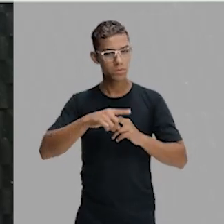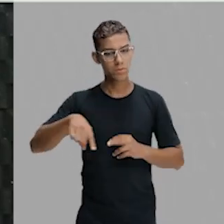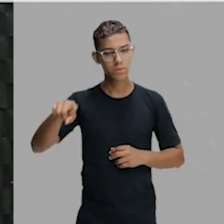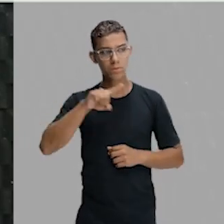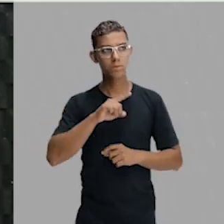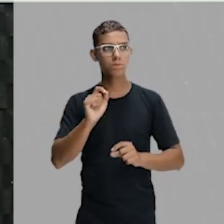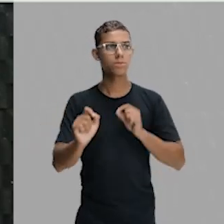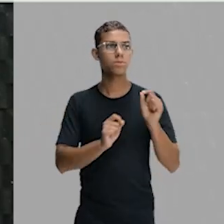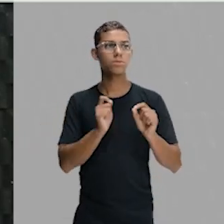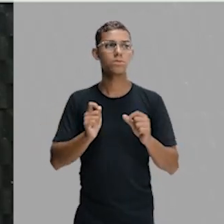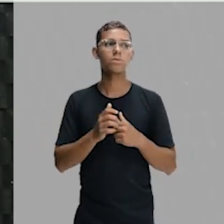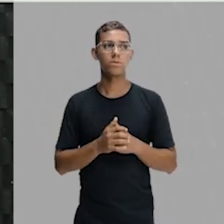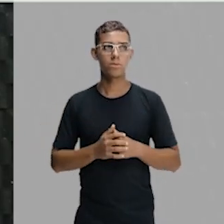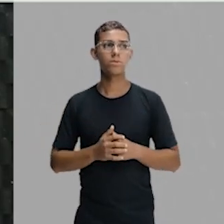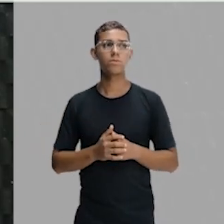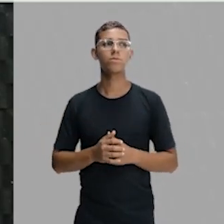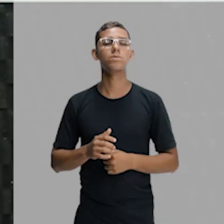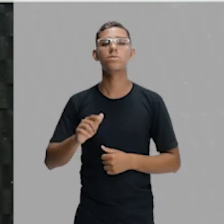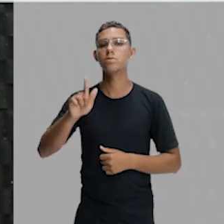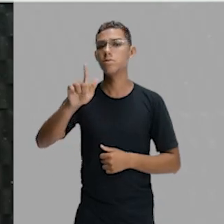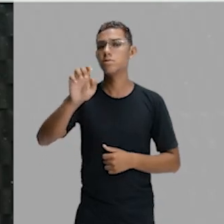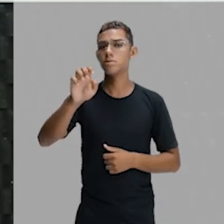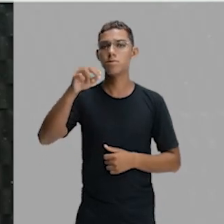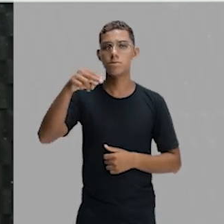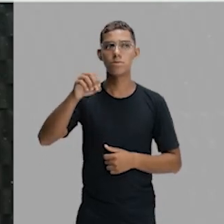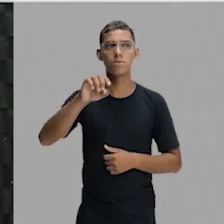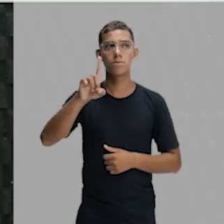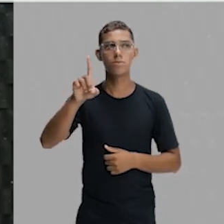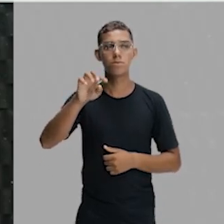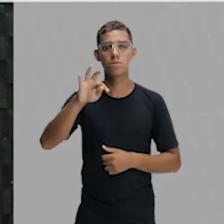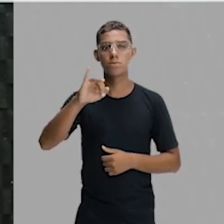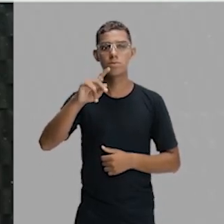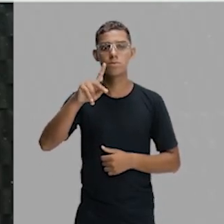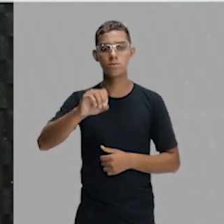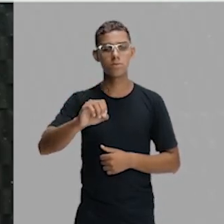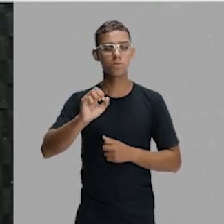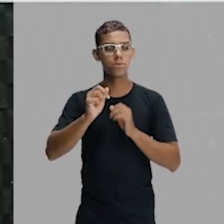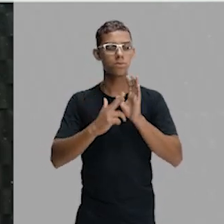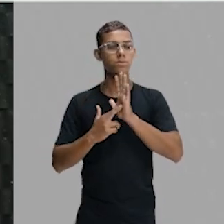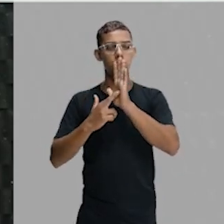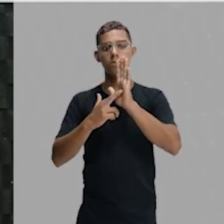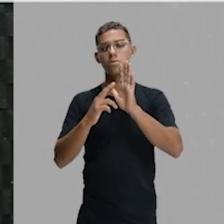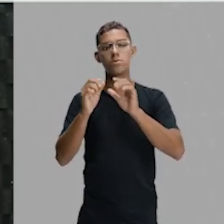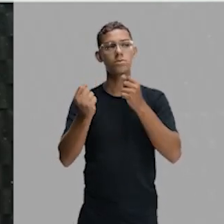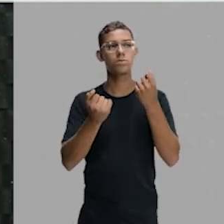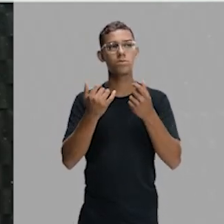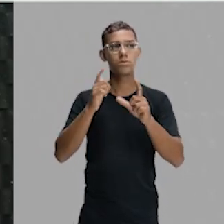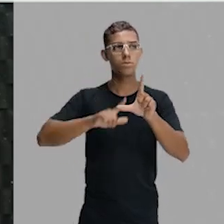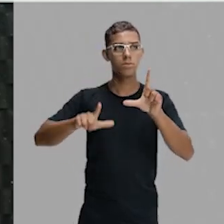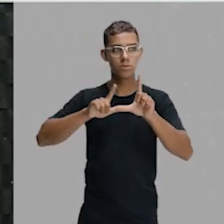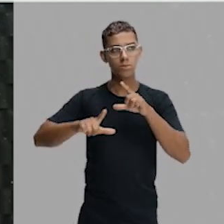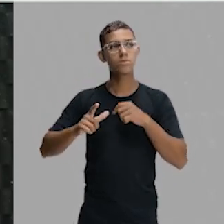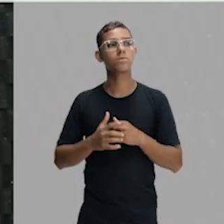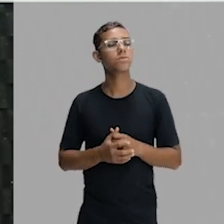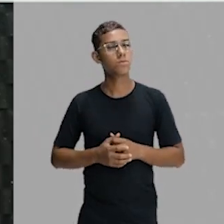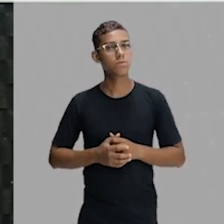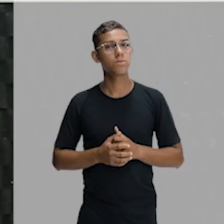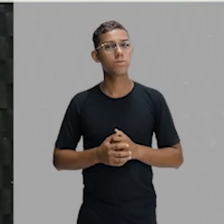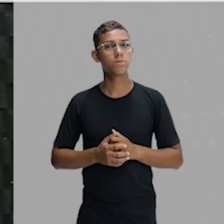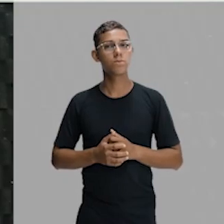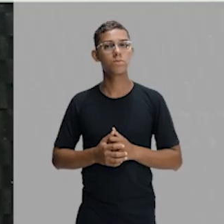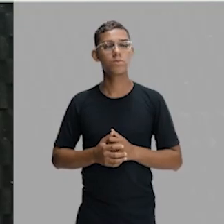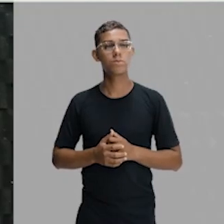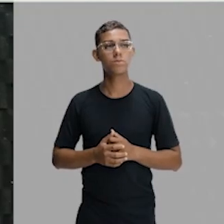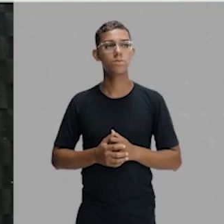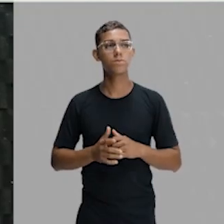seguinte. Enquanto que o genótipo é a representação da característica por meio de letras, eu vou ter